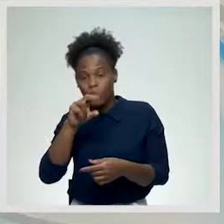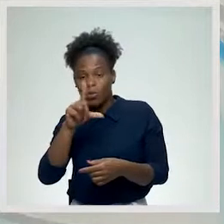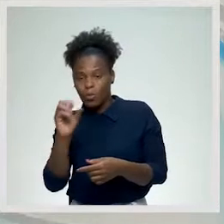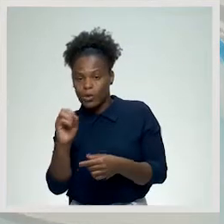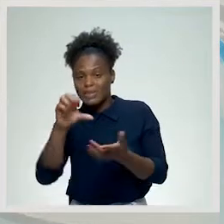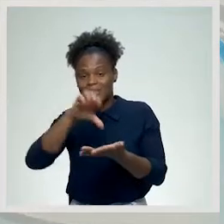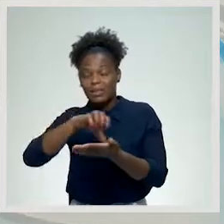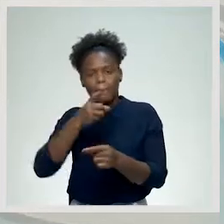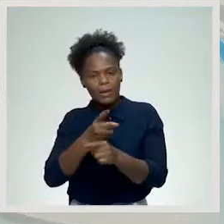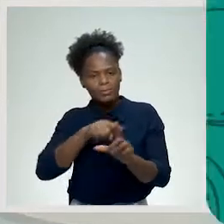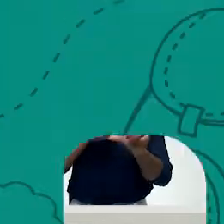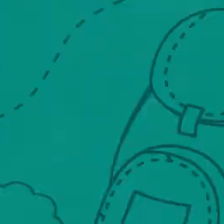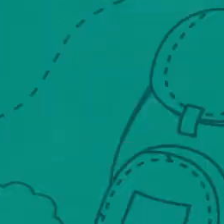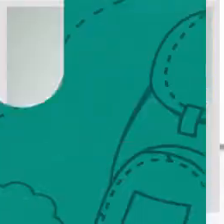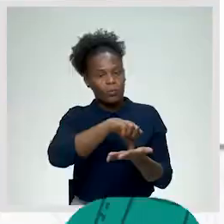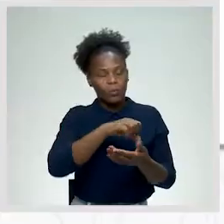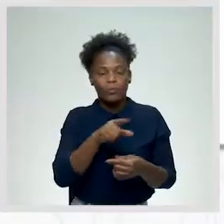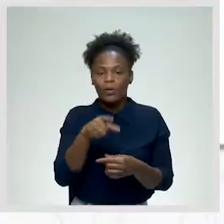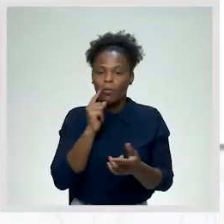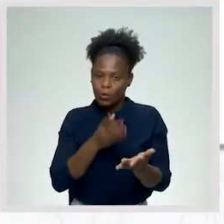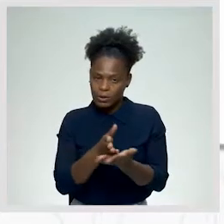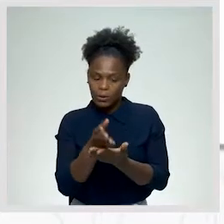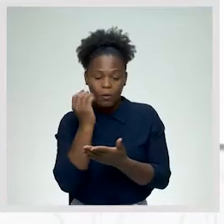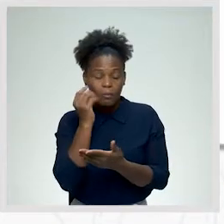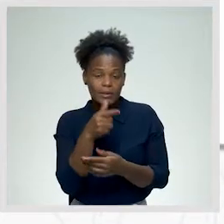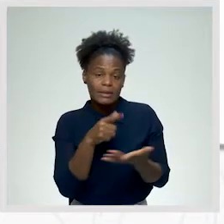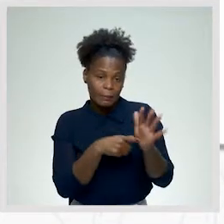centro. Continuando, como a